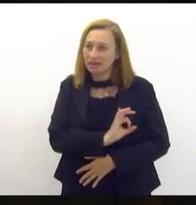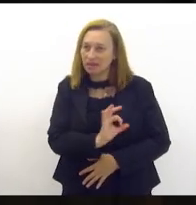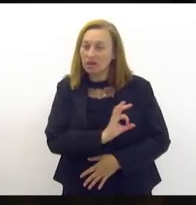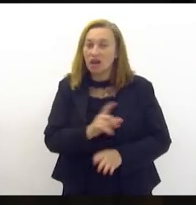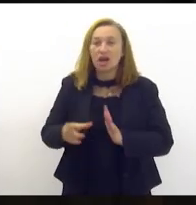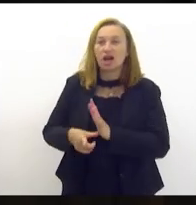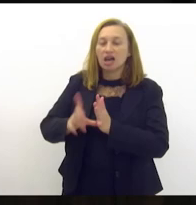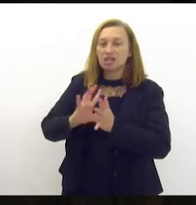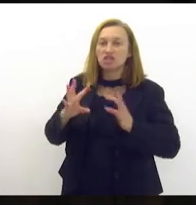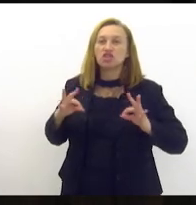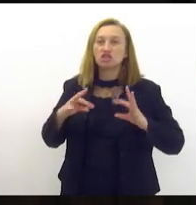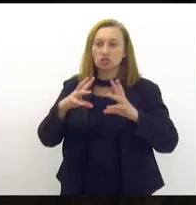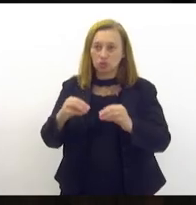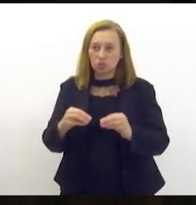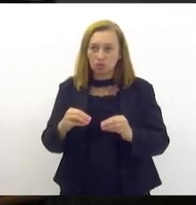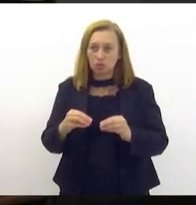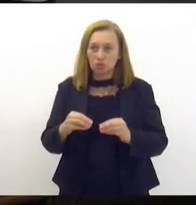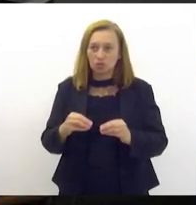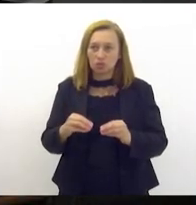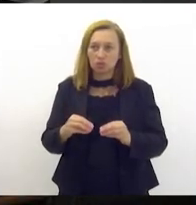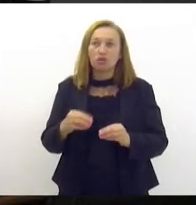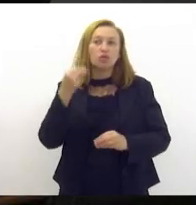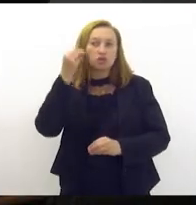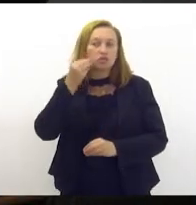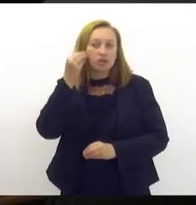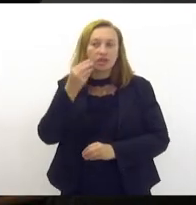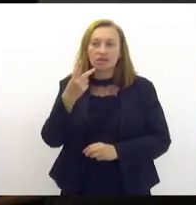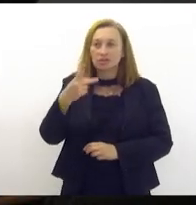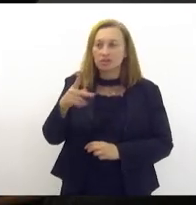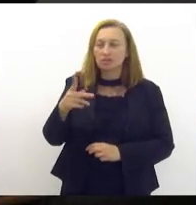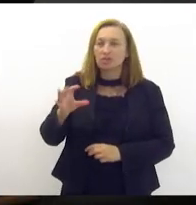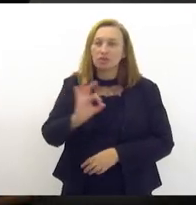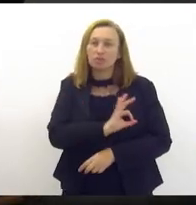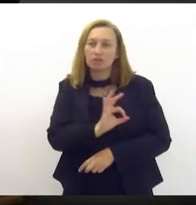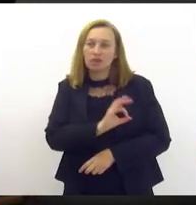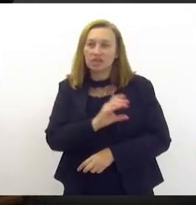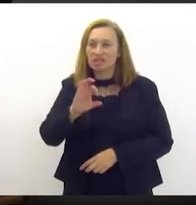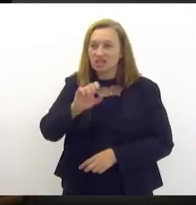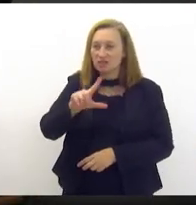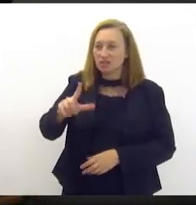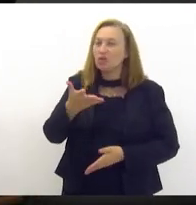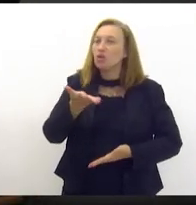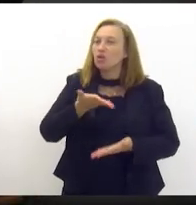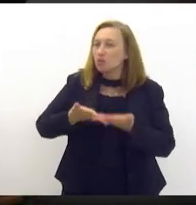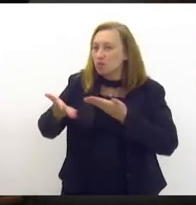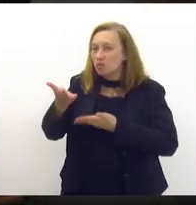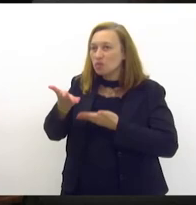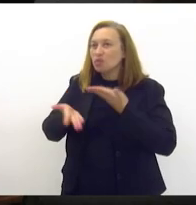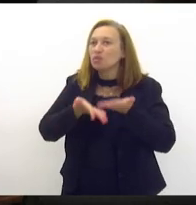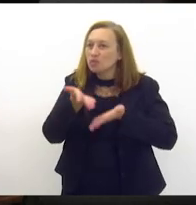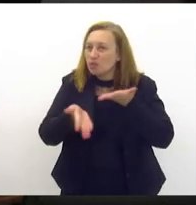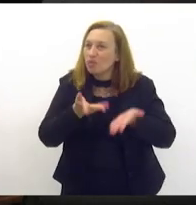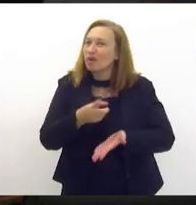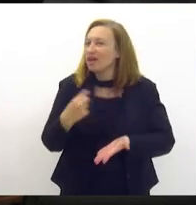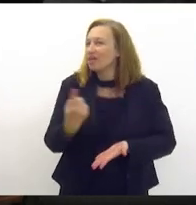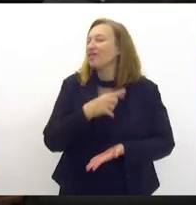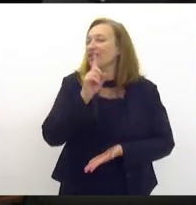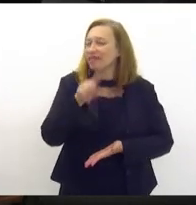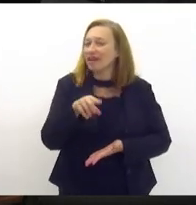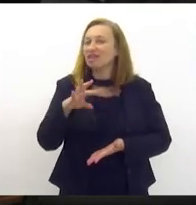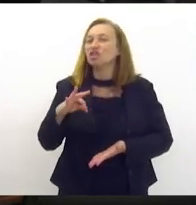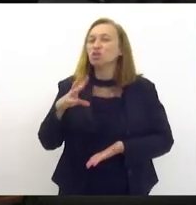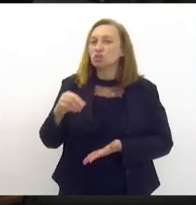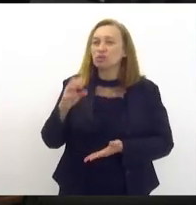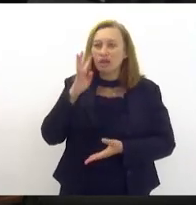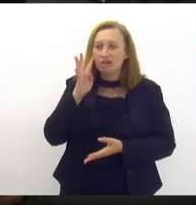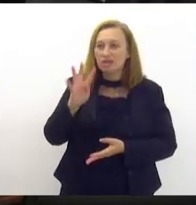de todos, mas também no auge de sua experiência com a Polícia Civil, né, Marta? Cuidou para a gente de toda a